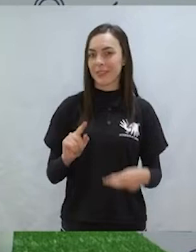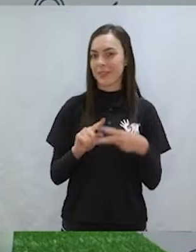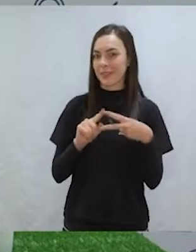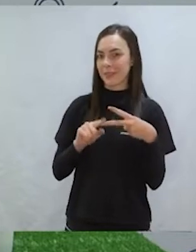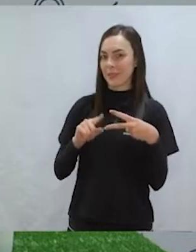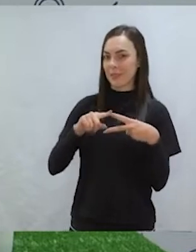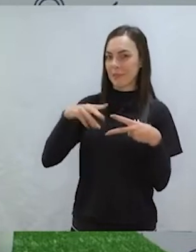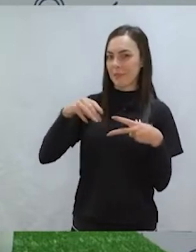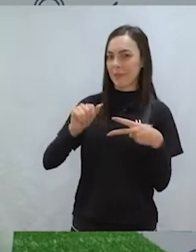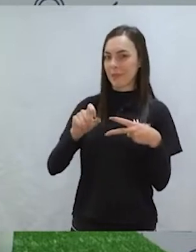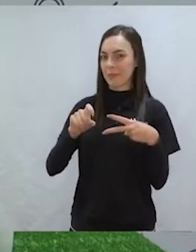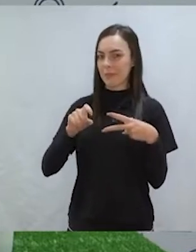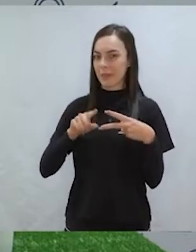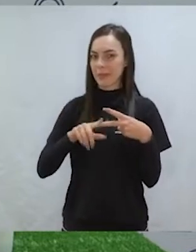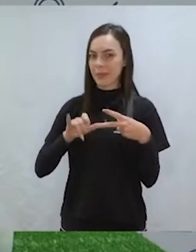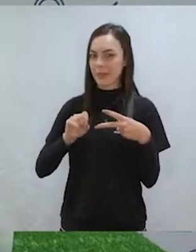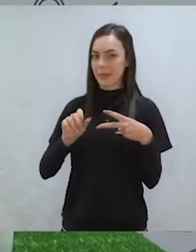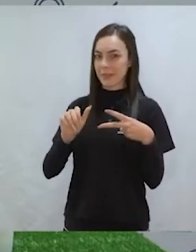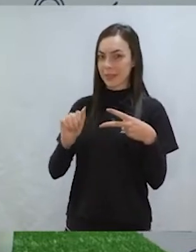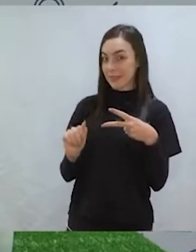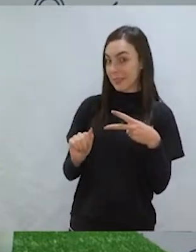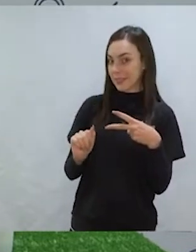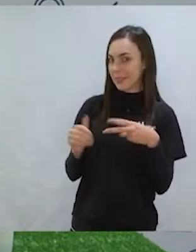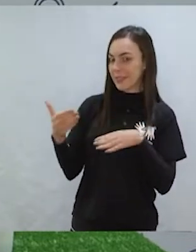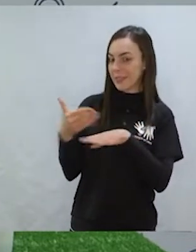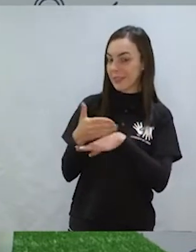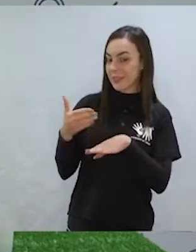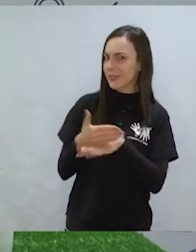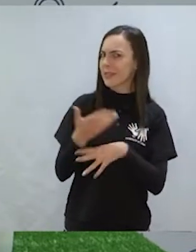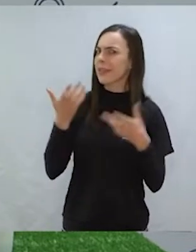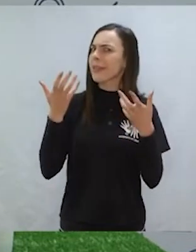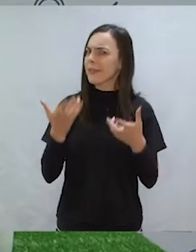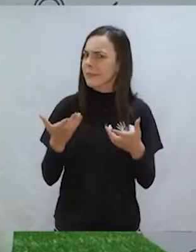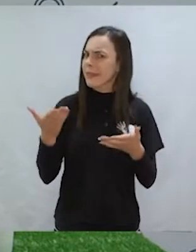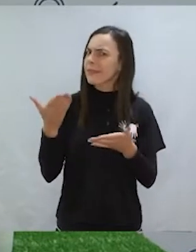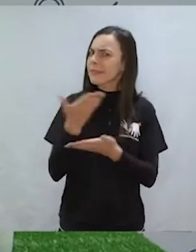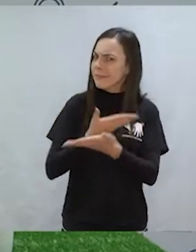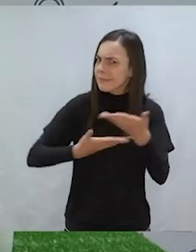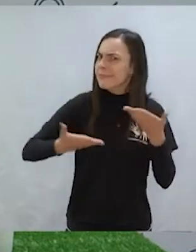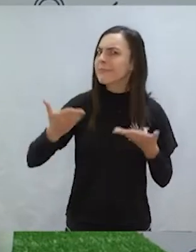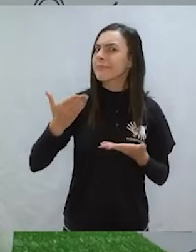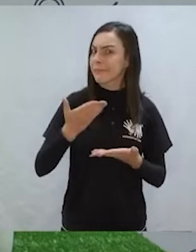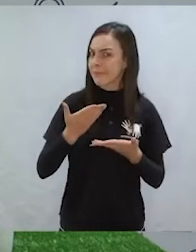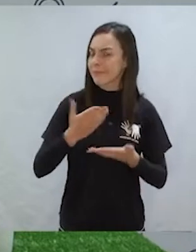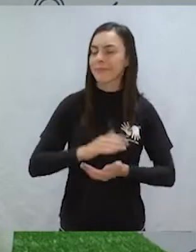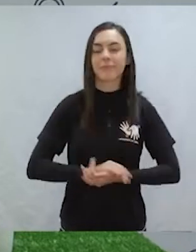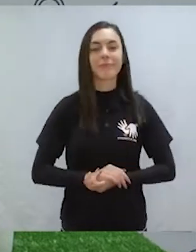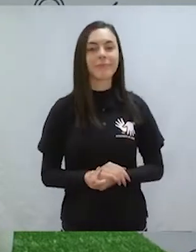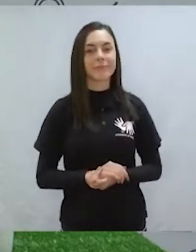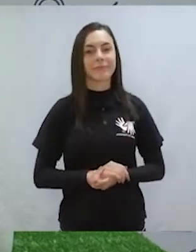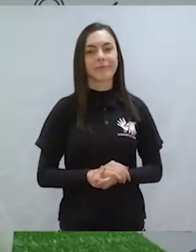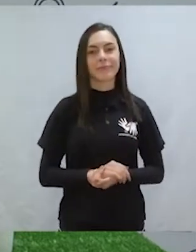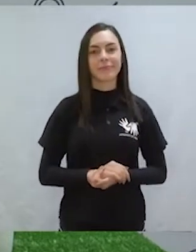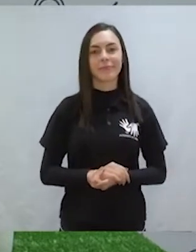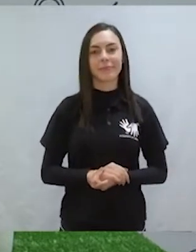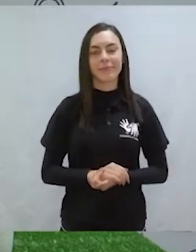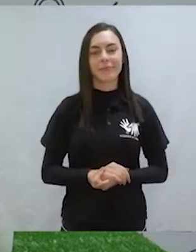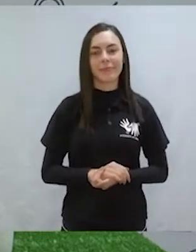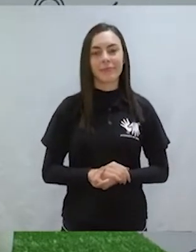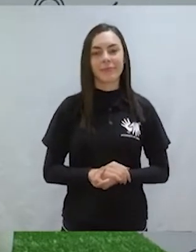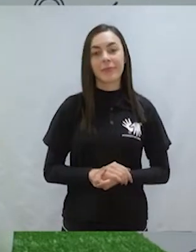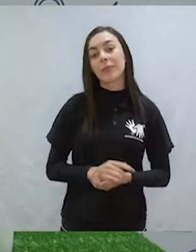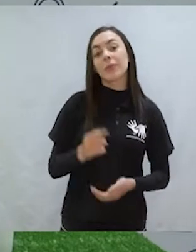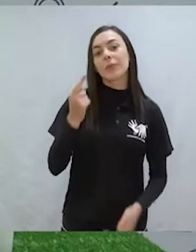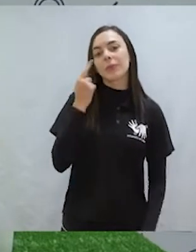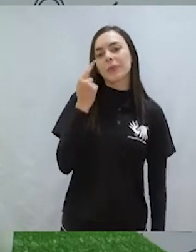Max e a Isa. Então, Max e Isa, quero vocês participando. Então, vejam lá.